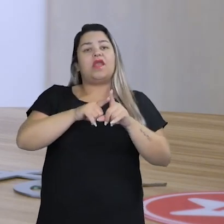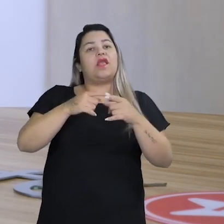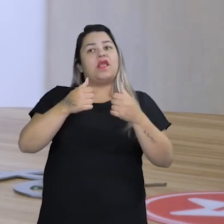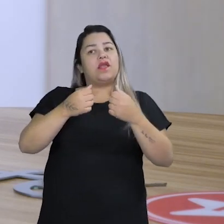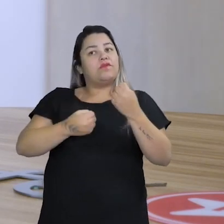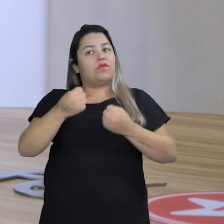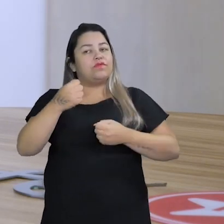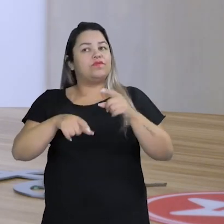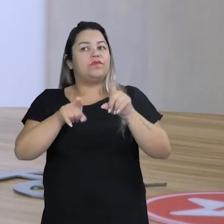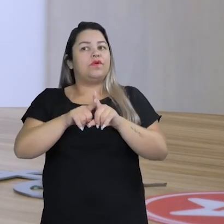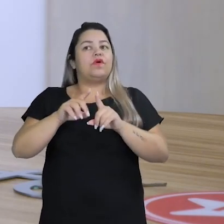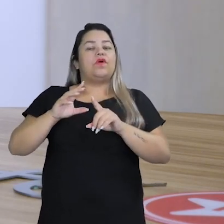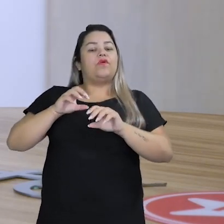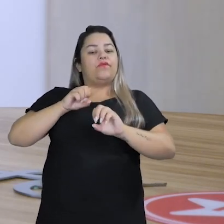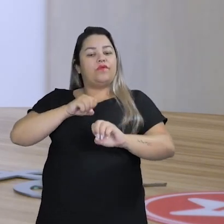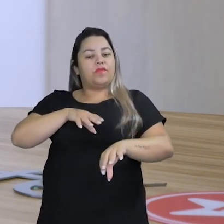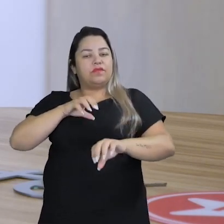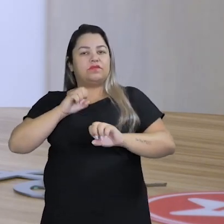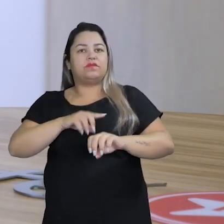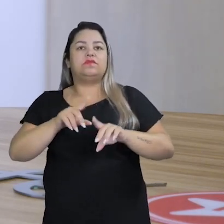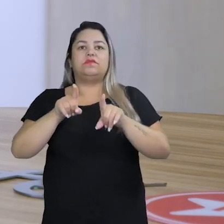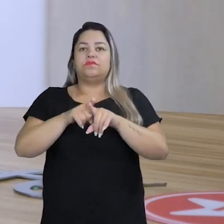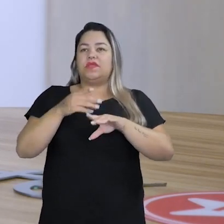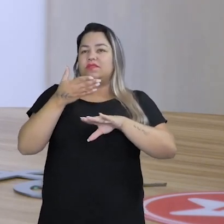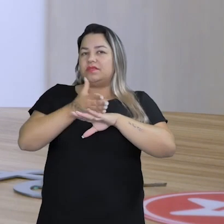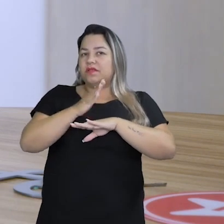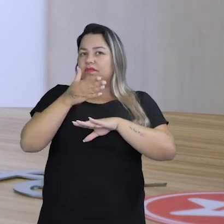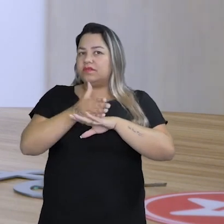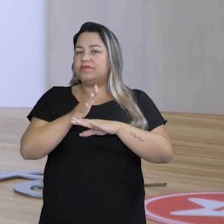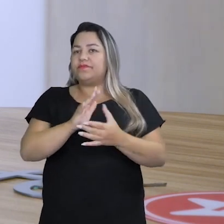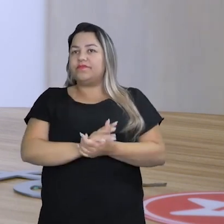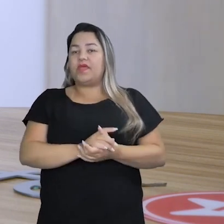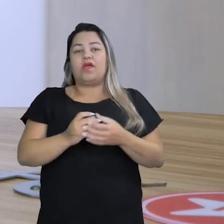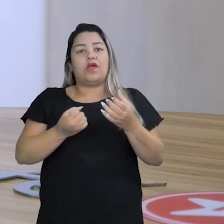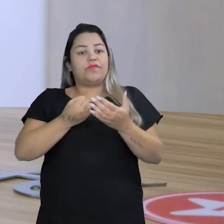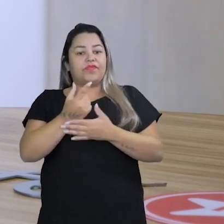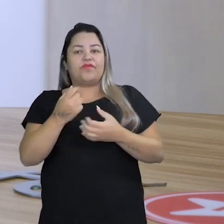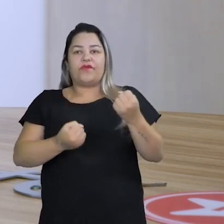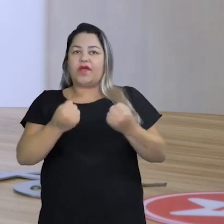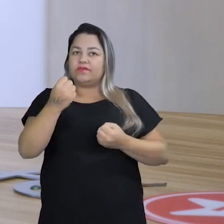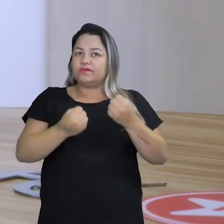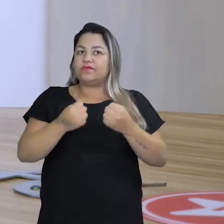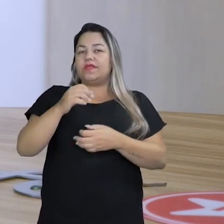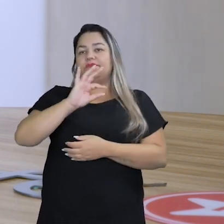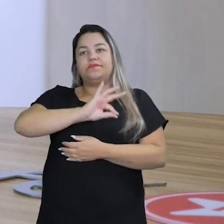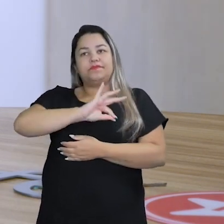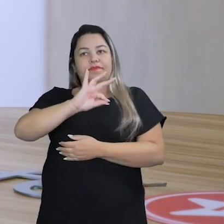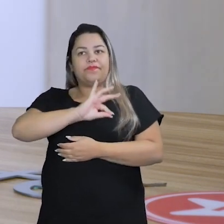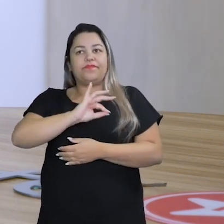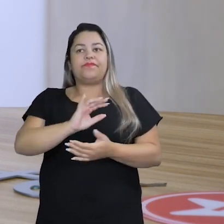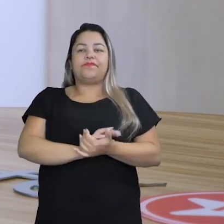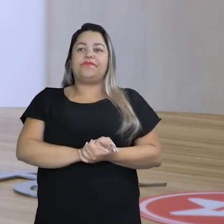PRONASSE, com Bolsa Formação, que produz capacitação, e com doação de viaturas, como a gente fez no ano passado, esse ano, em especial para a Patrulha Maria da